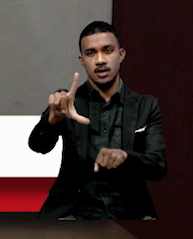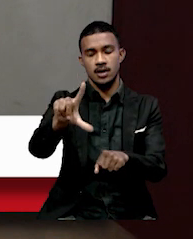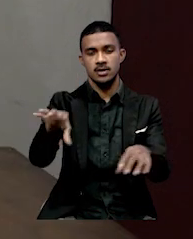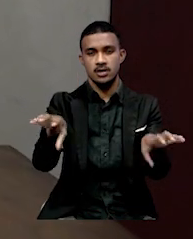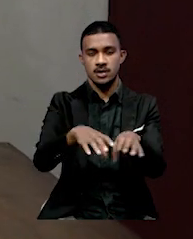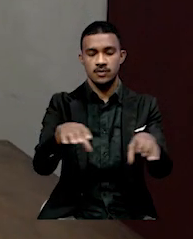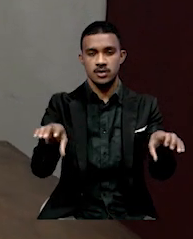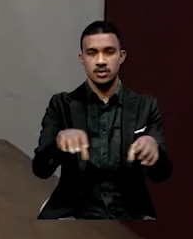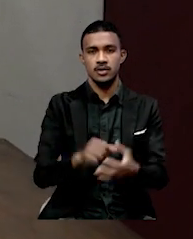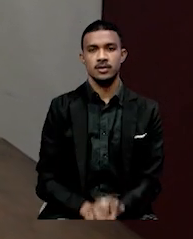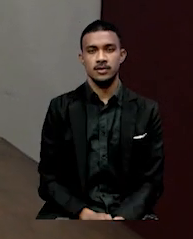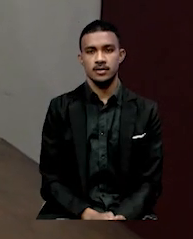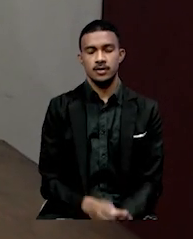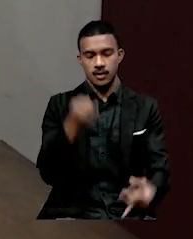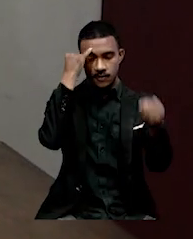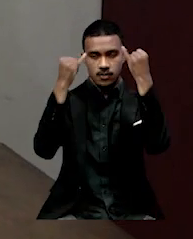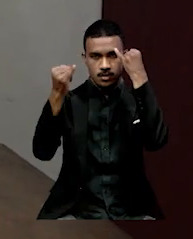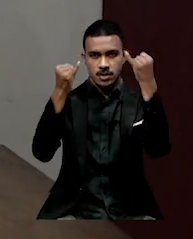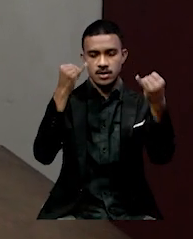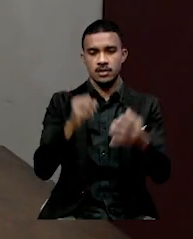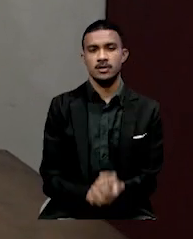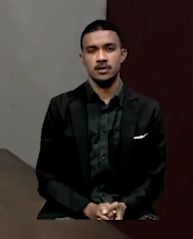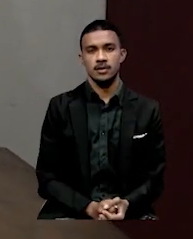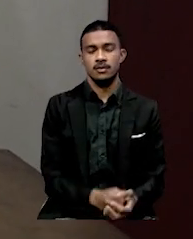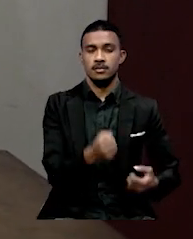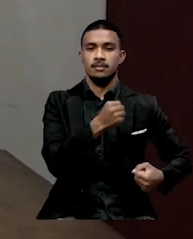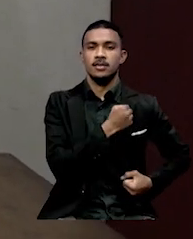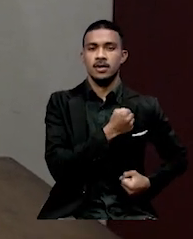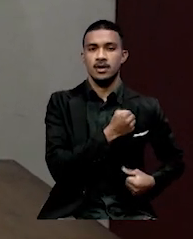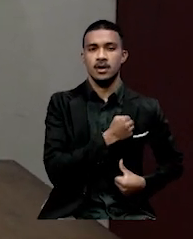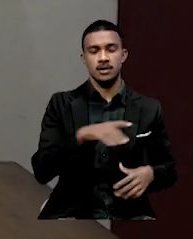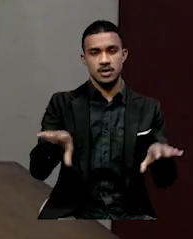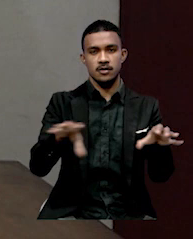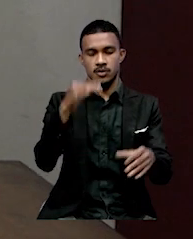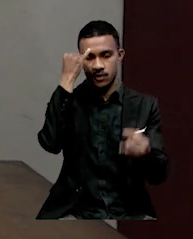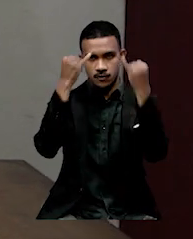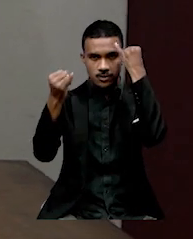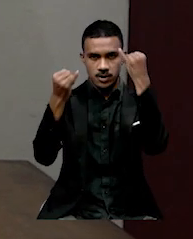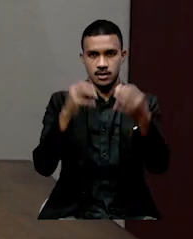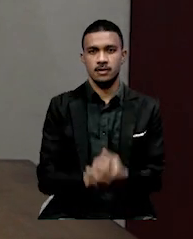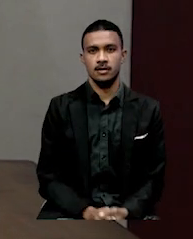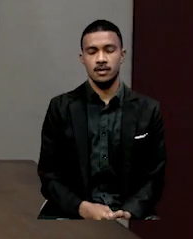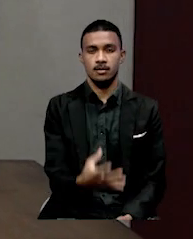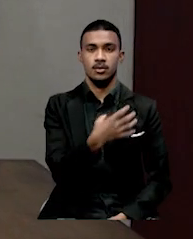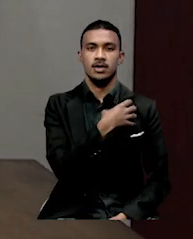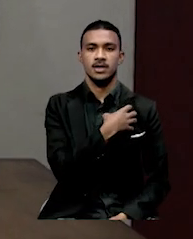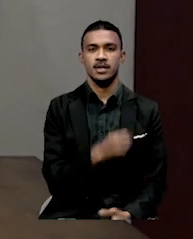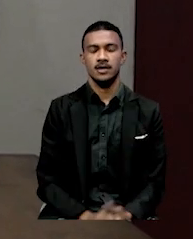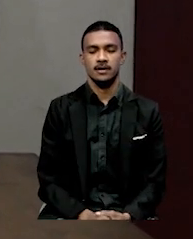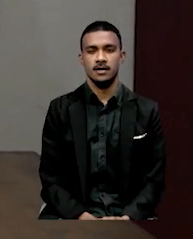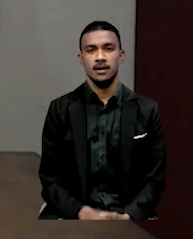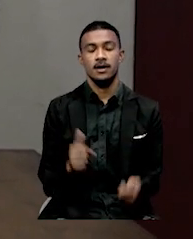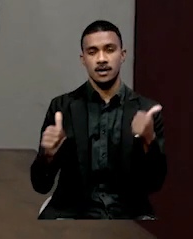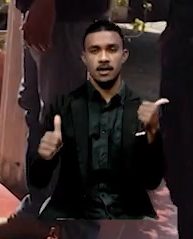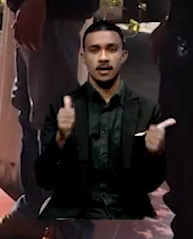Serviço Informação Militar, Serviço Informação Polícia,